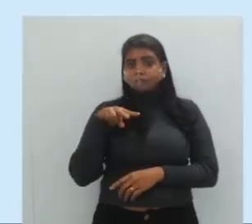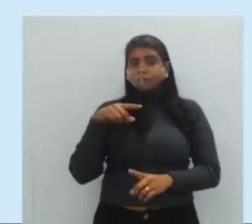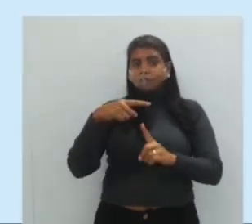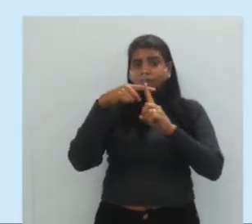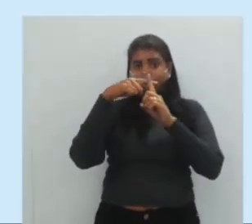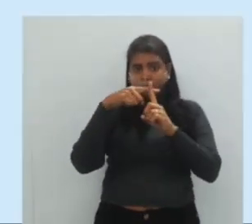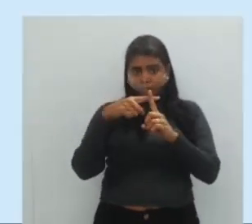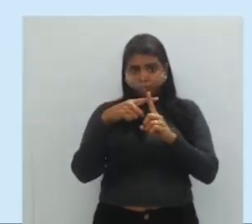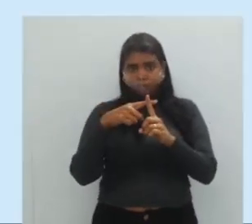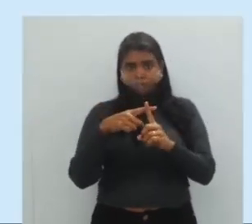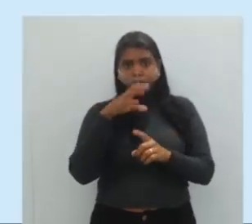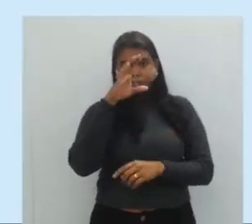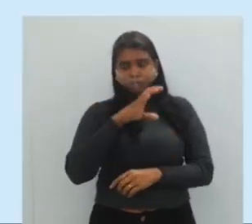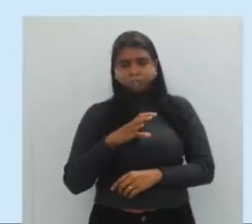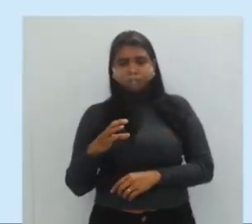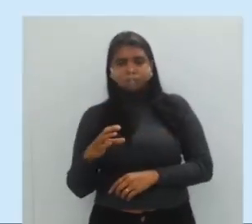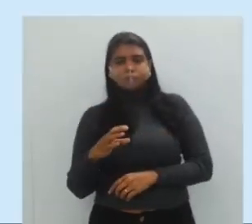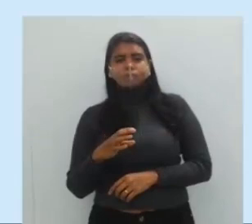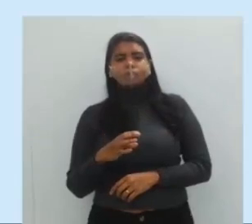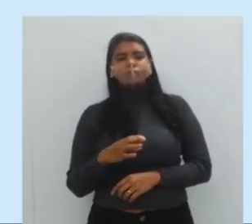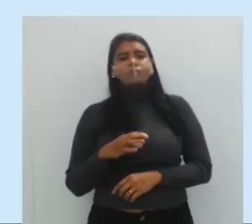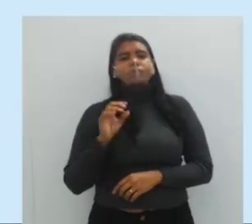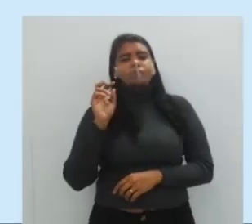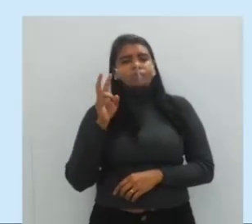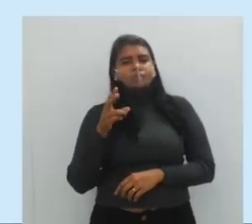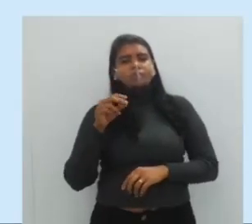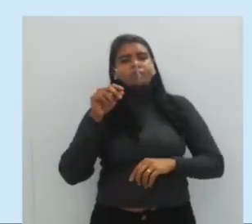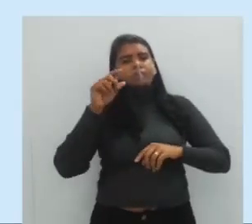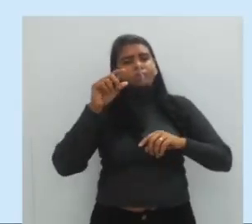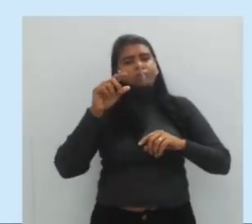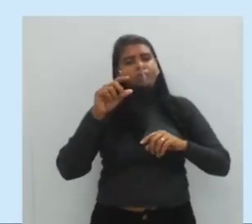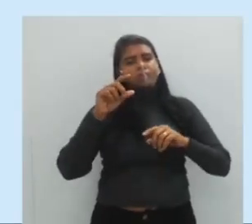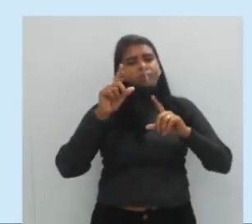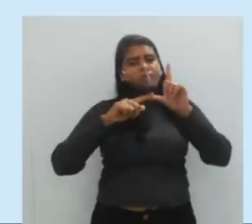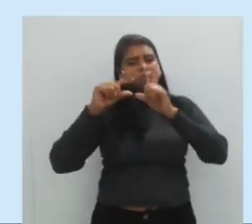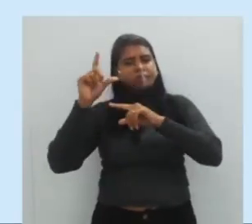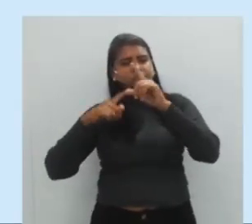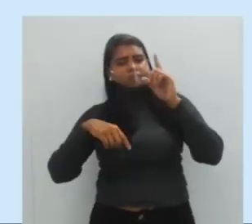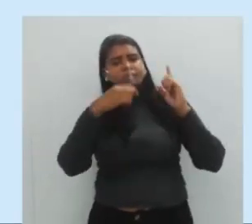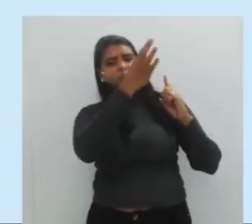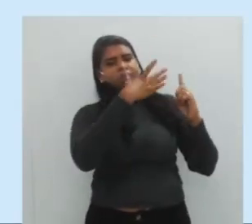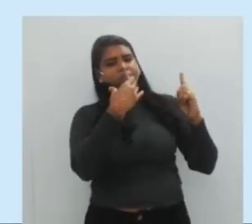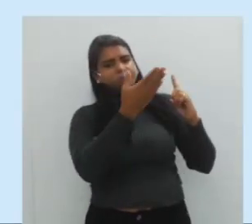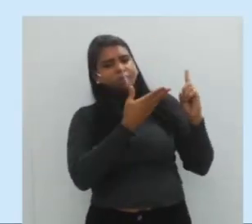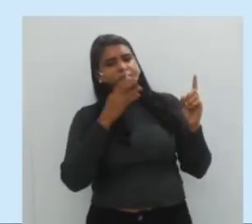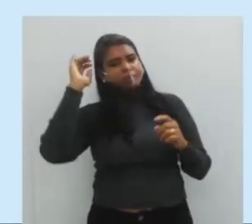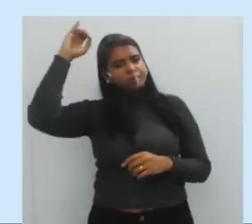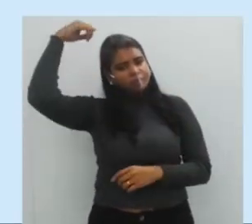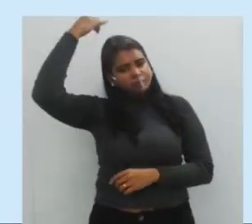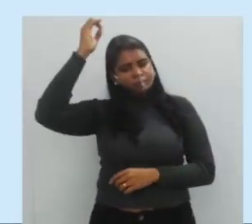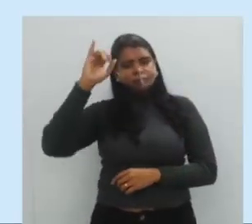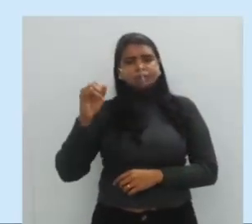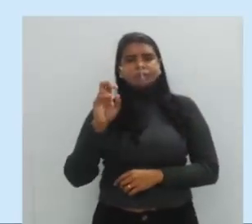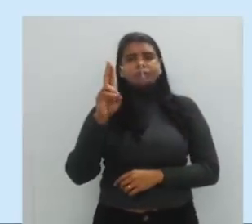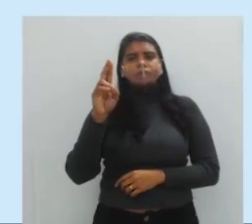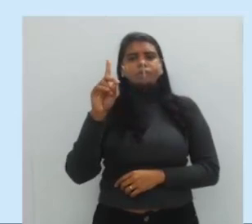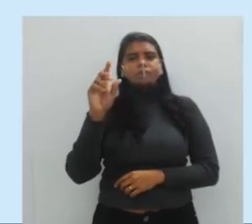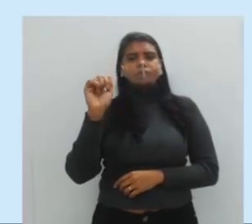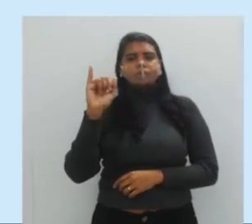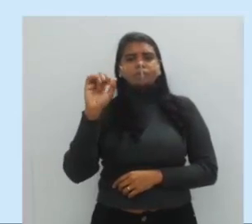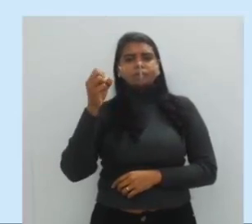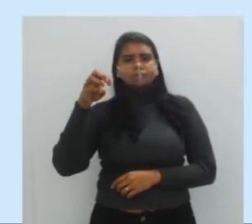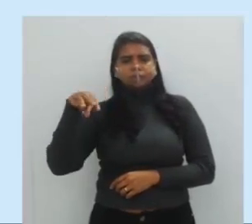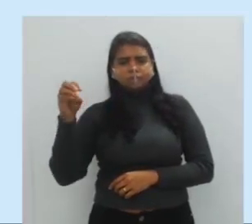cruz para o cristianismo. Vimos a estrela de Davi para o judaísmo. Vamos